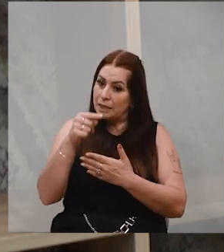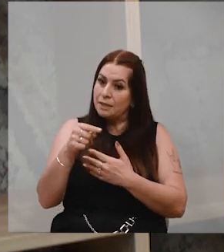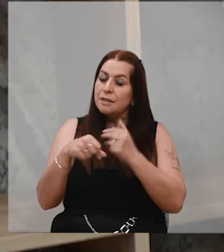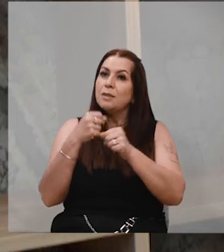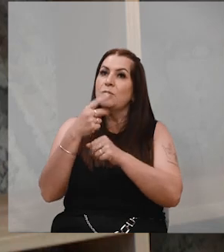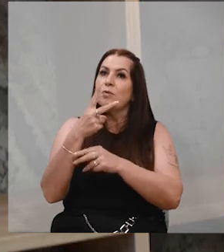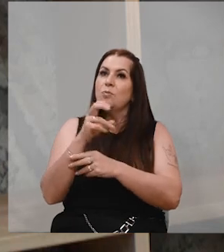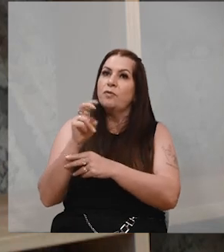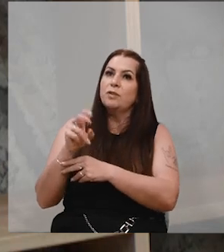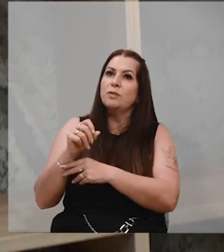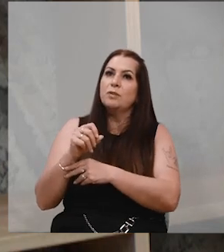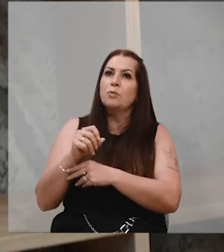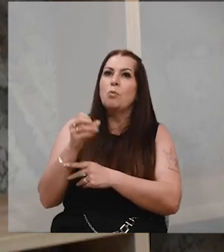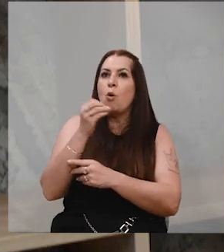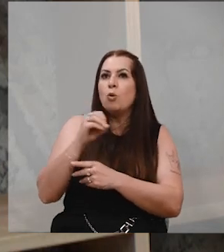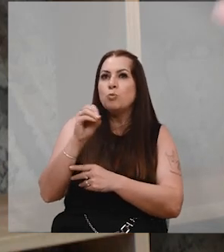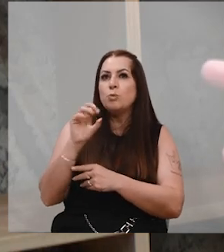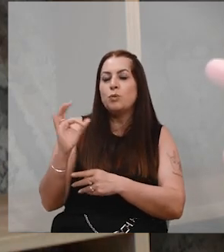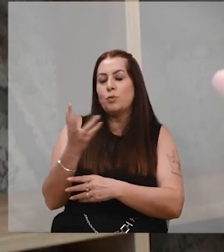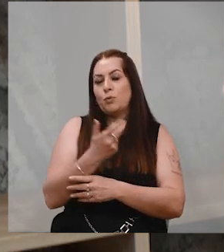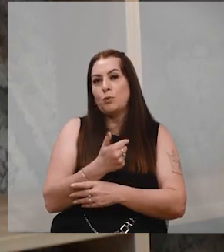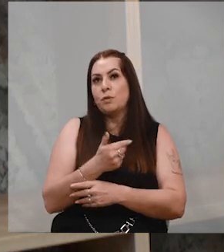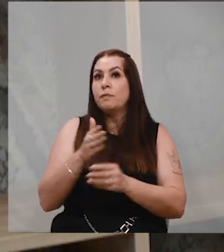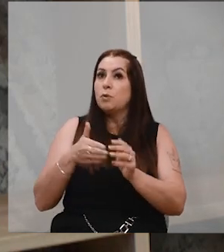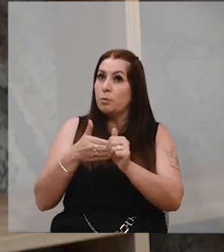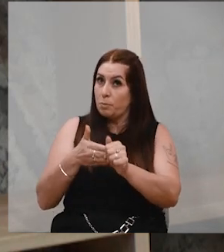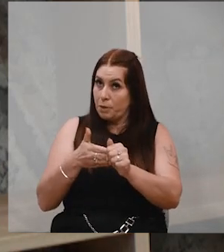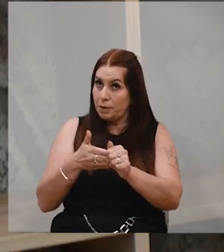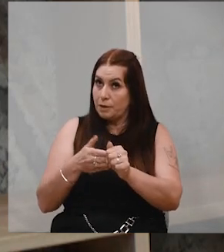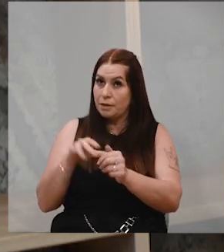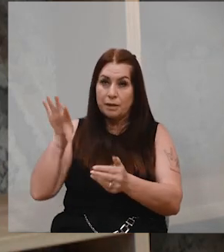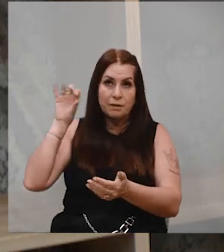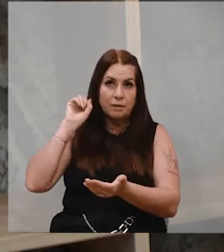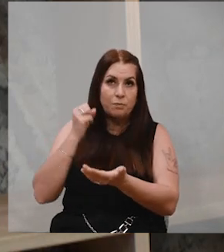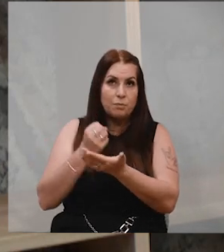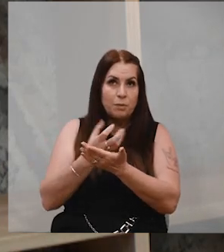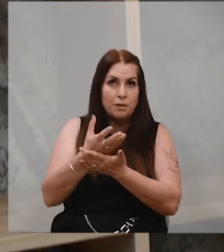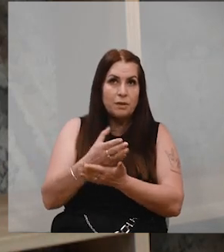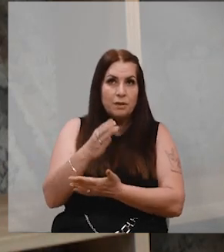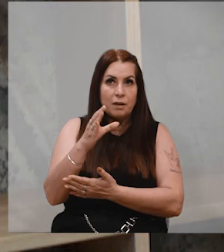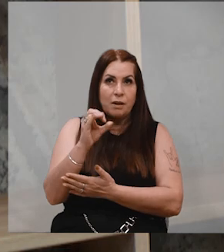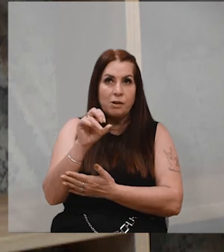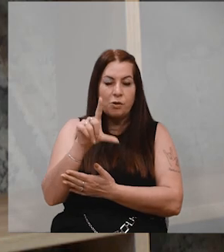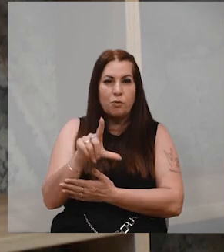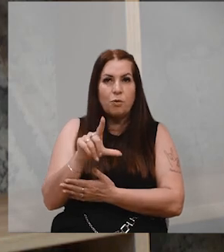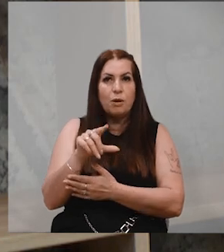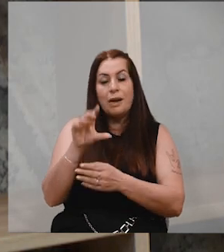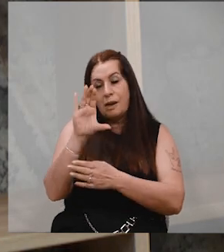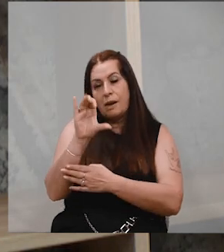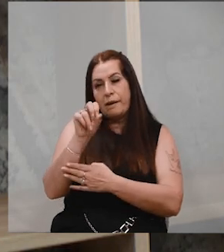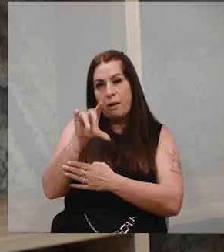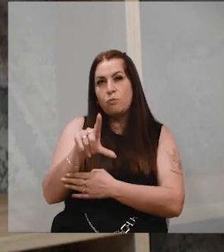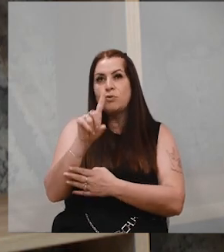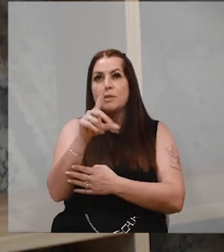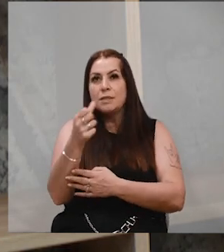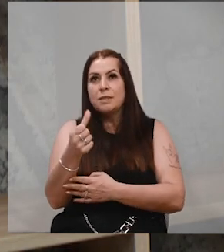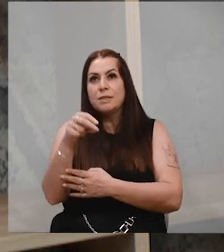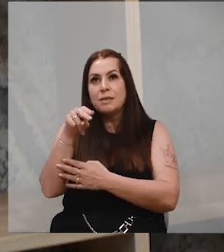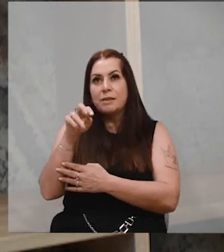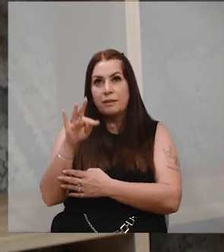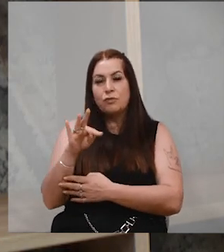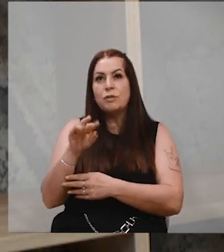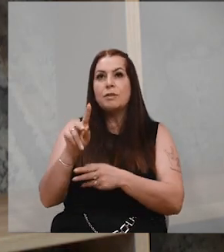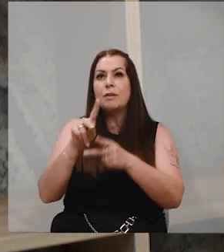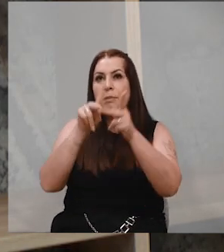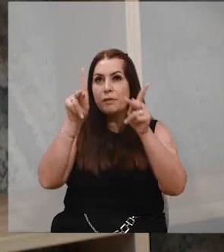que 2025 seja o ano próspero para todos. Você acompanha esse podcast, canal 16 da NET, no nosso canal do YouTube e